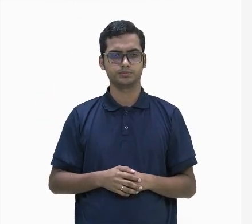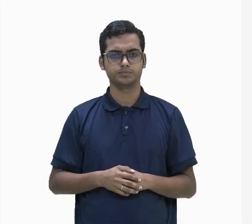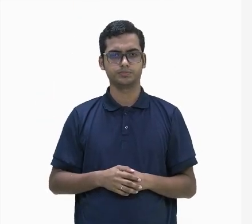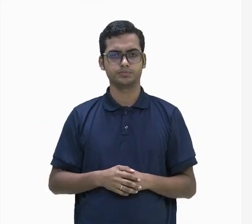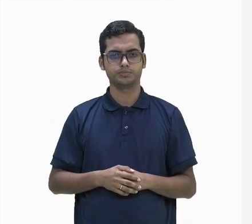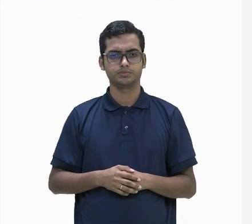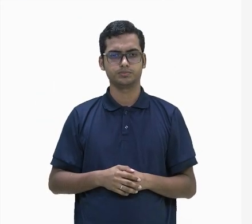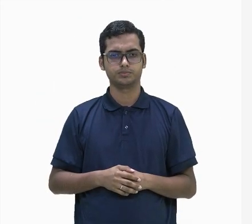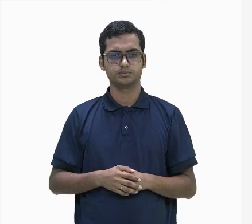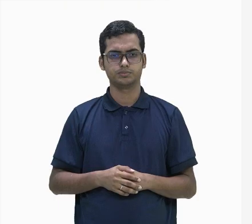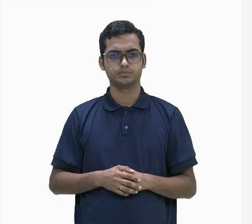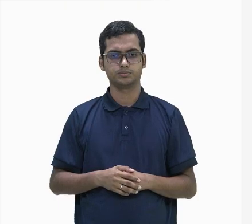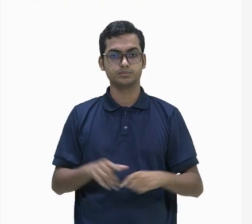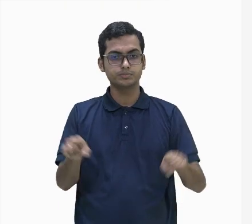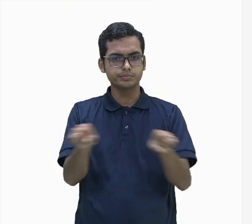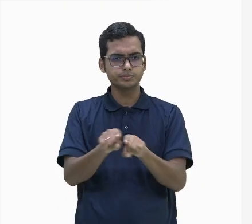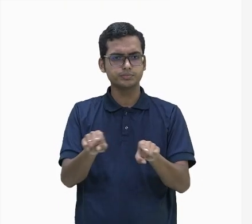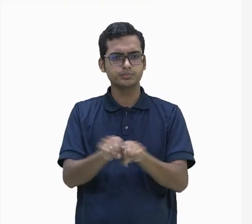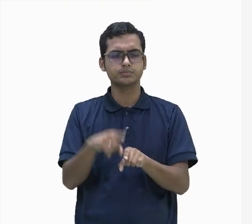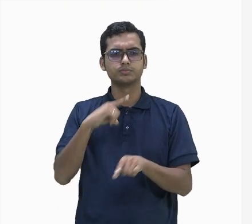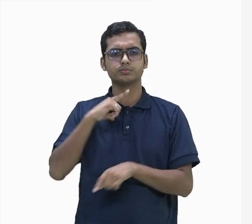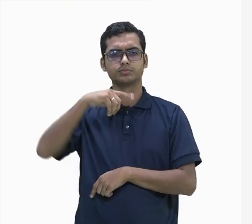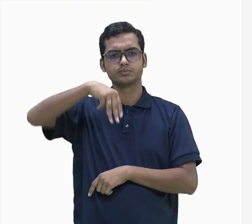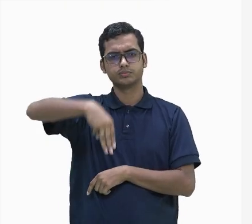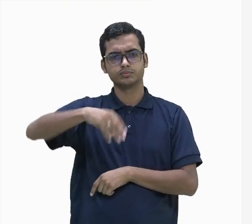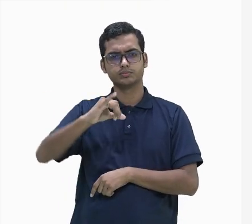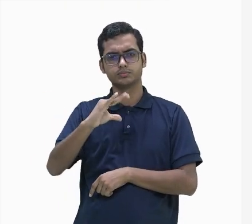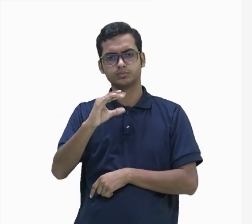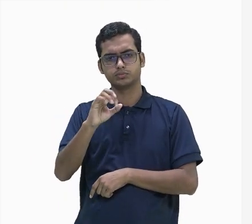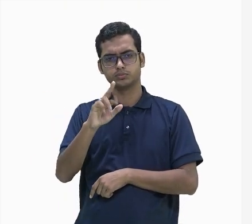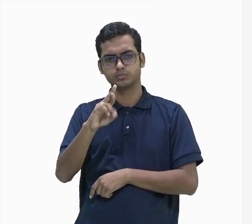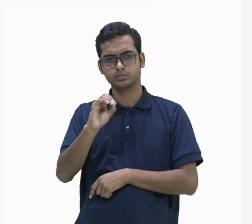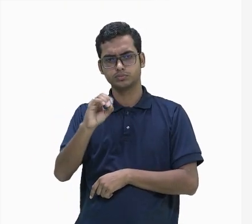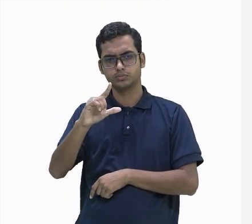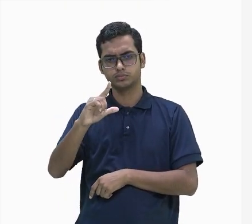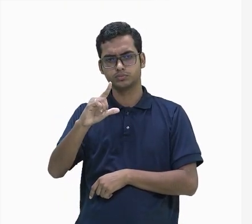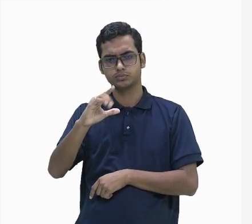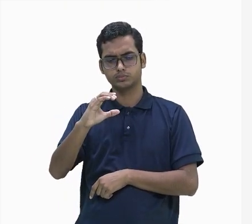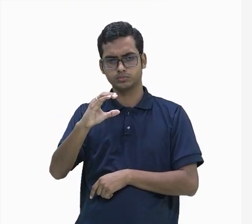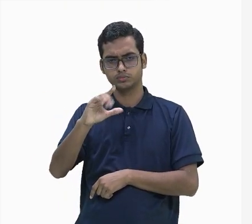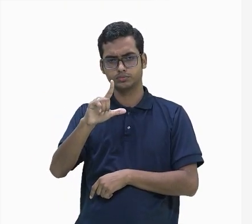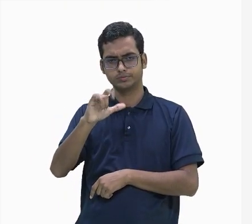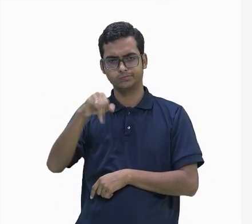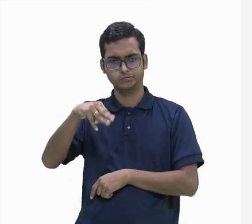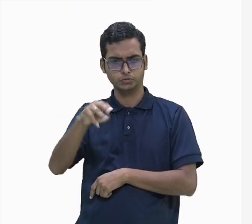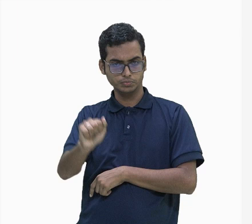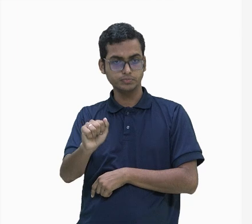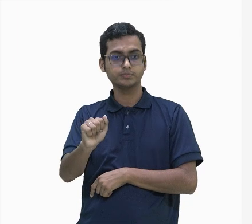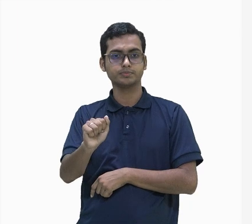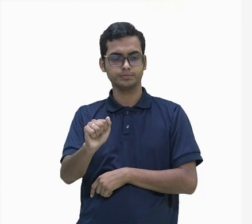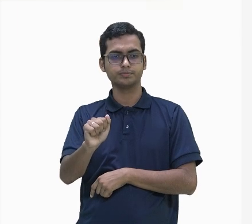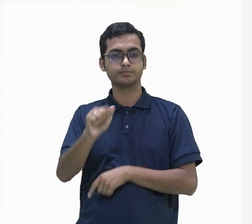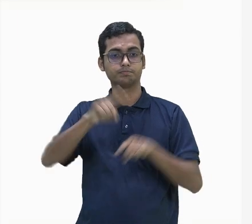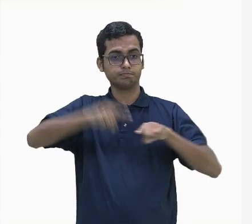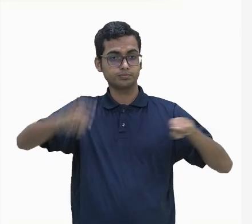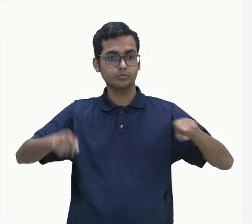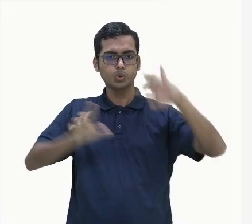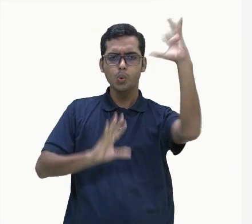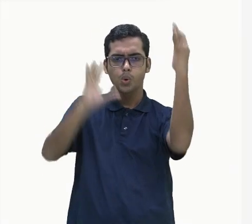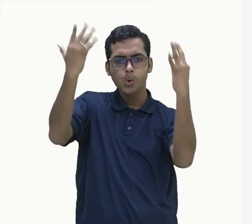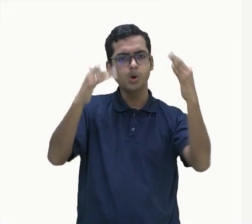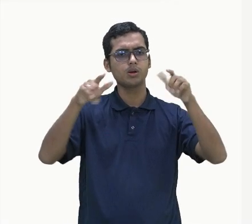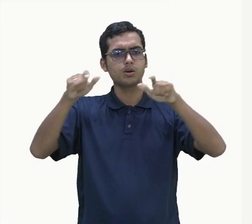Um microclima. E o conceito de microclima vai ser aqui as variações climáticas em